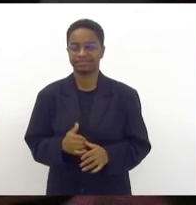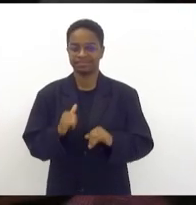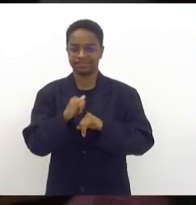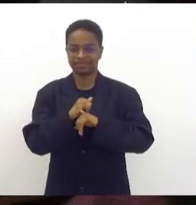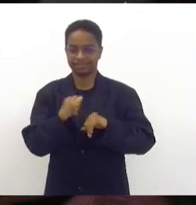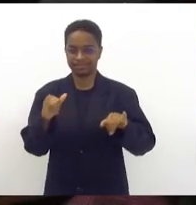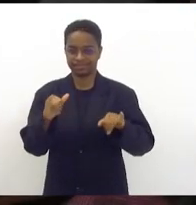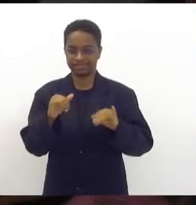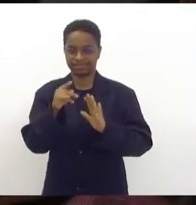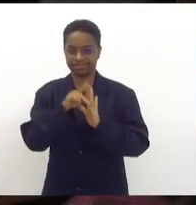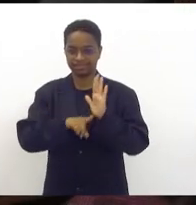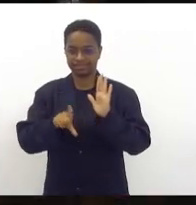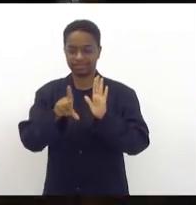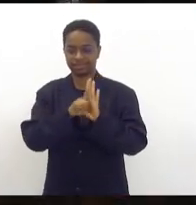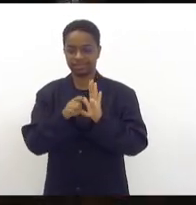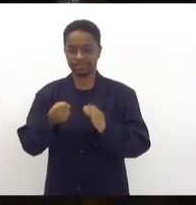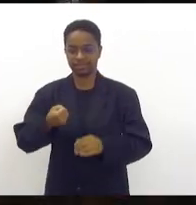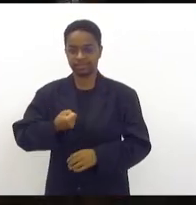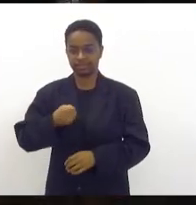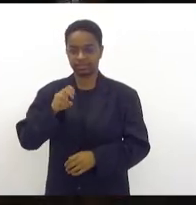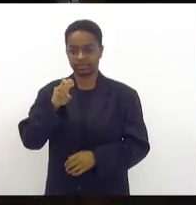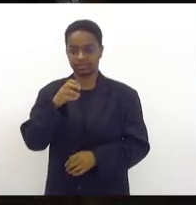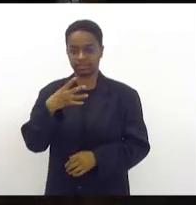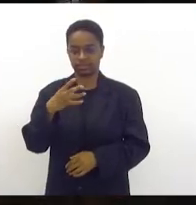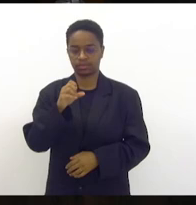Anuncio. Projeto de lei número